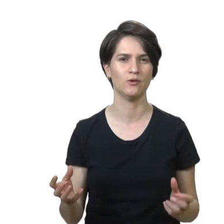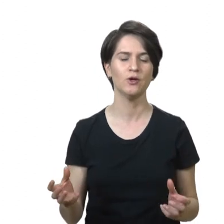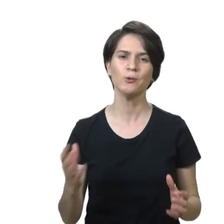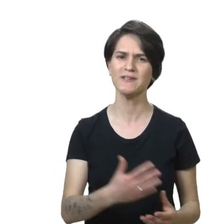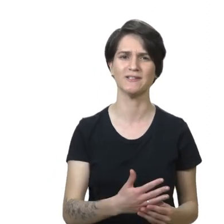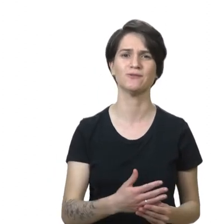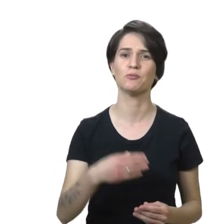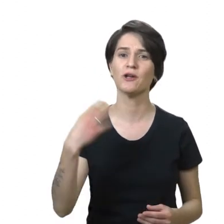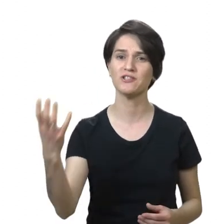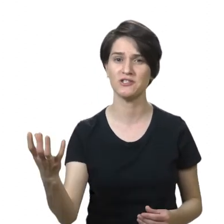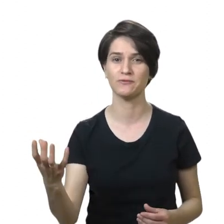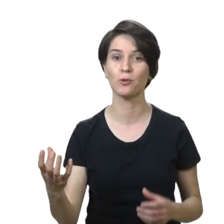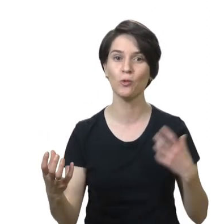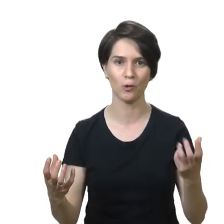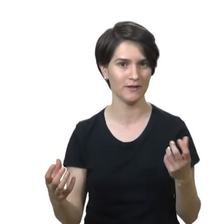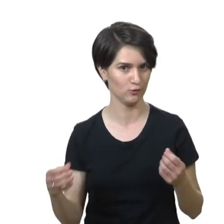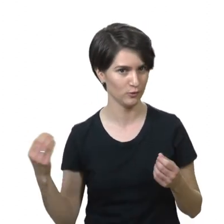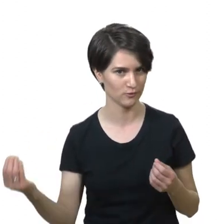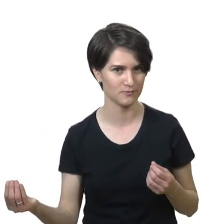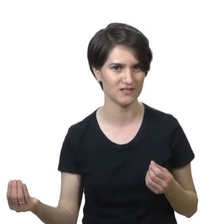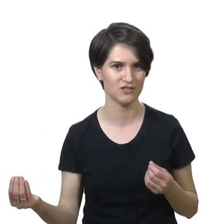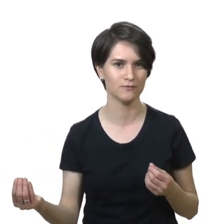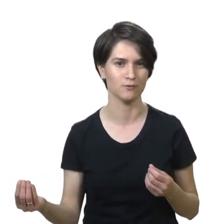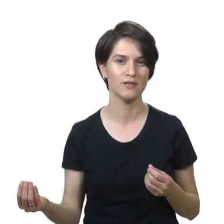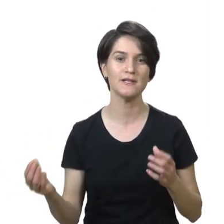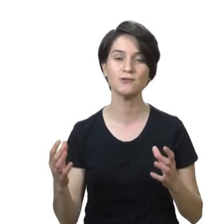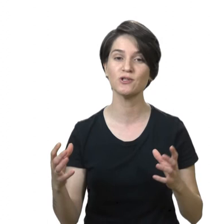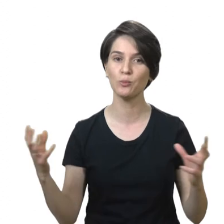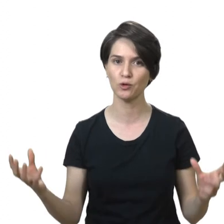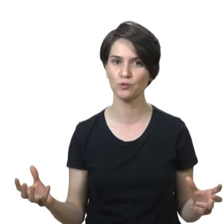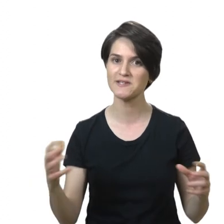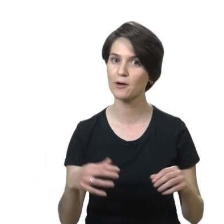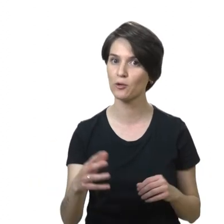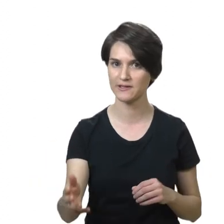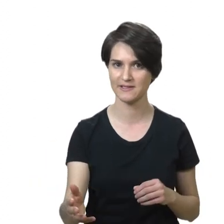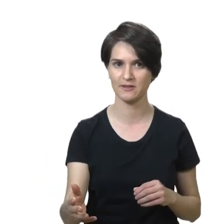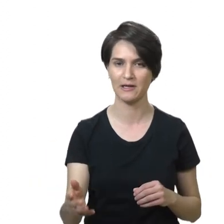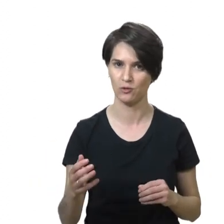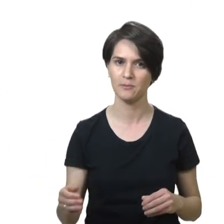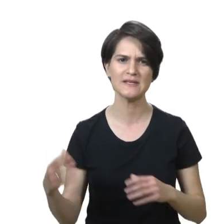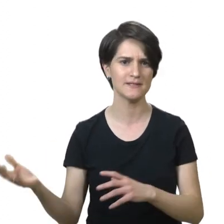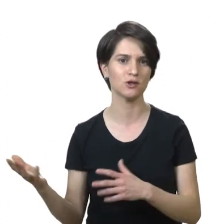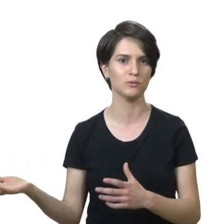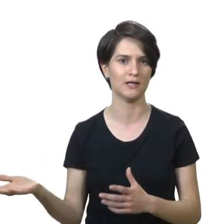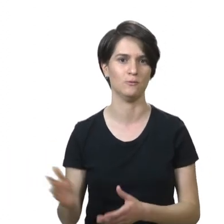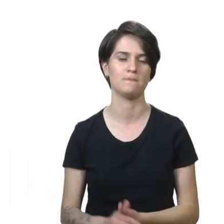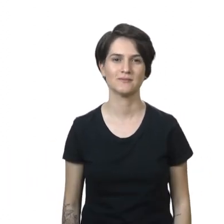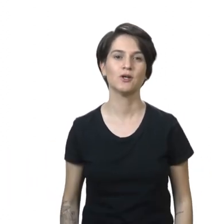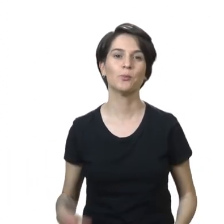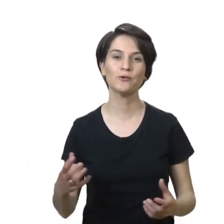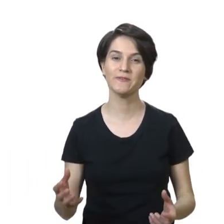plural. No entanto, embora o adjetivo concorde em número com o substantivo, isso não produz a concordância verbal, mas sim a